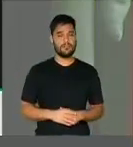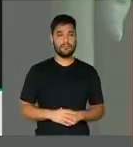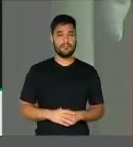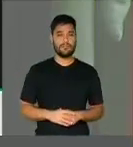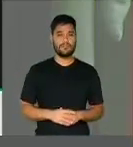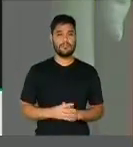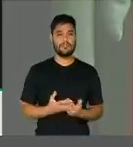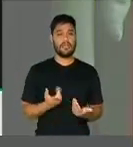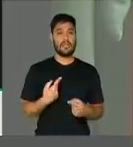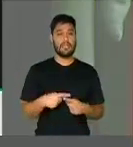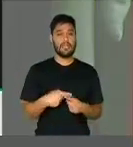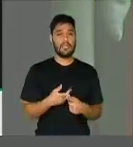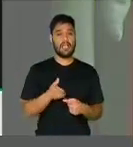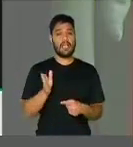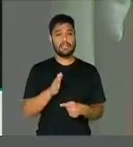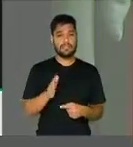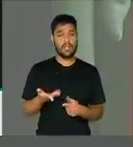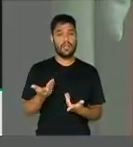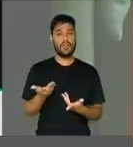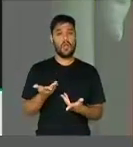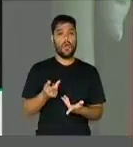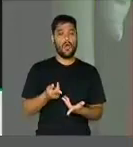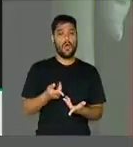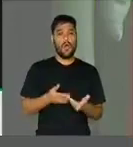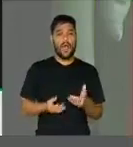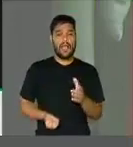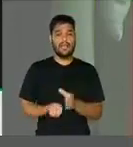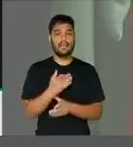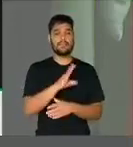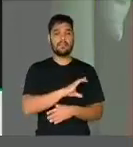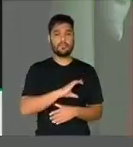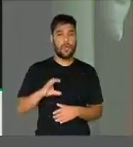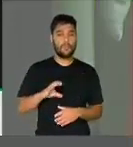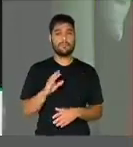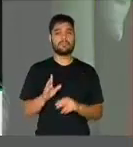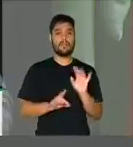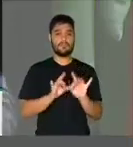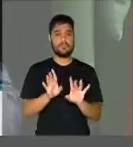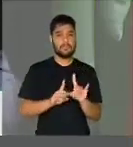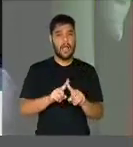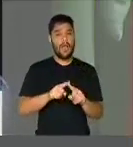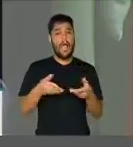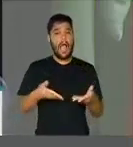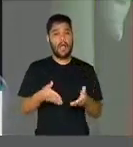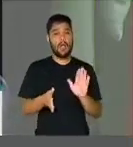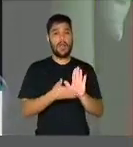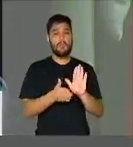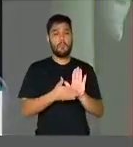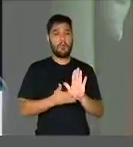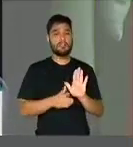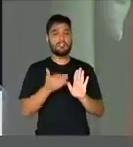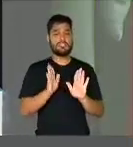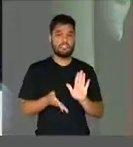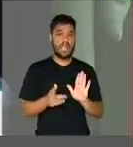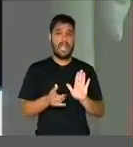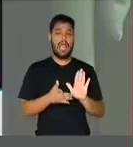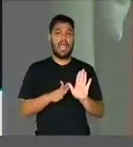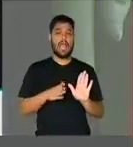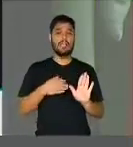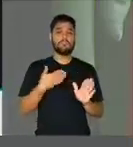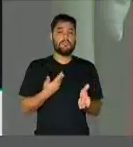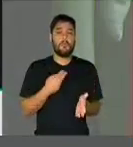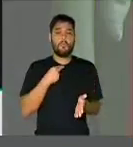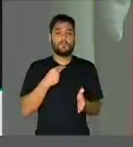a questão de ordem levantada pela não criação das comissões permanentes, para depois falar que a matéria era vencida. Como é que